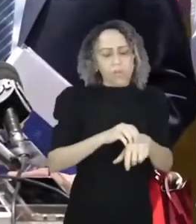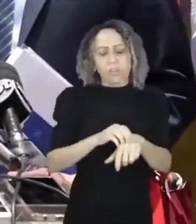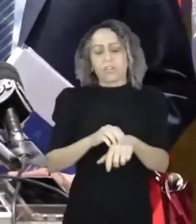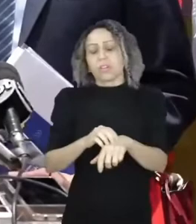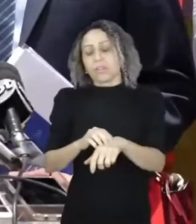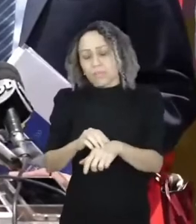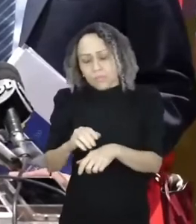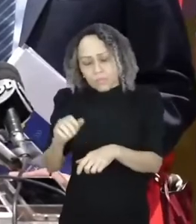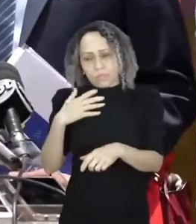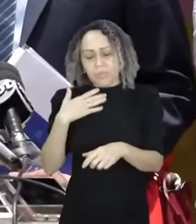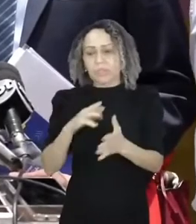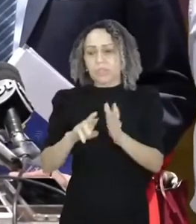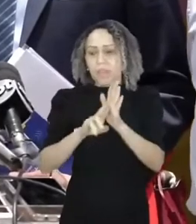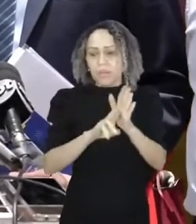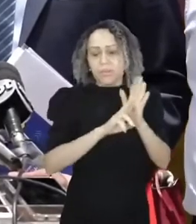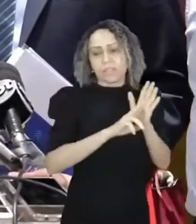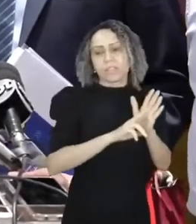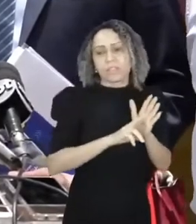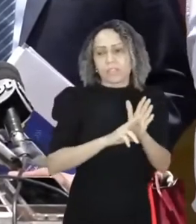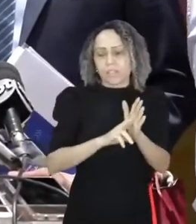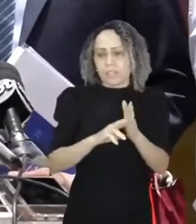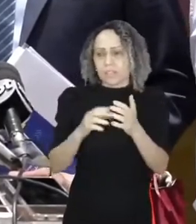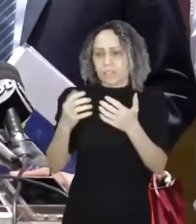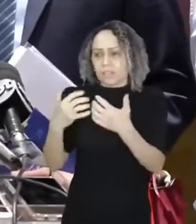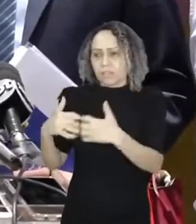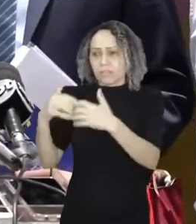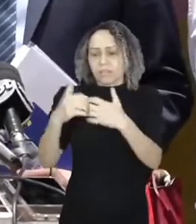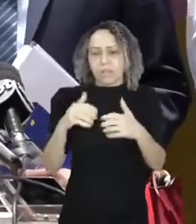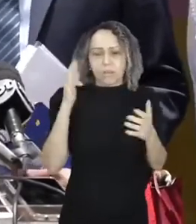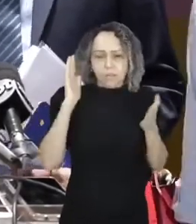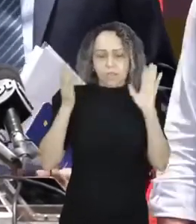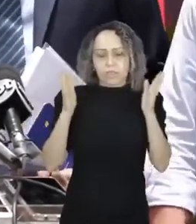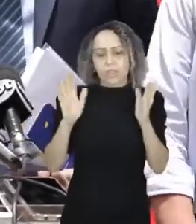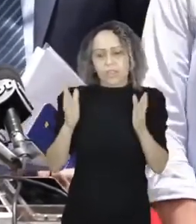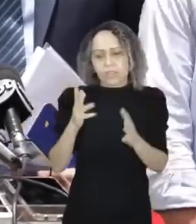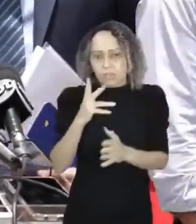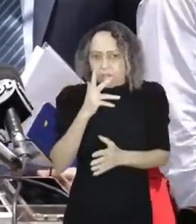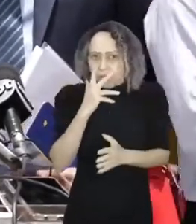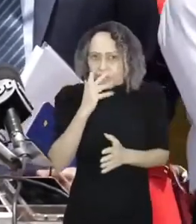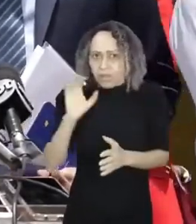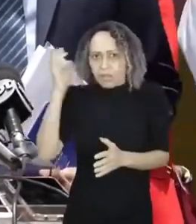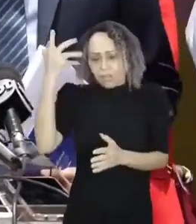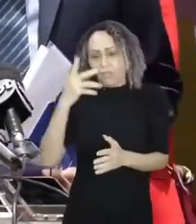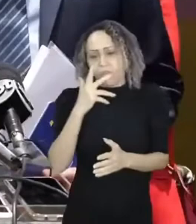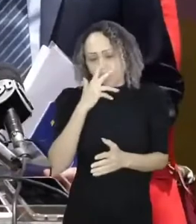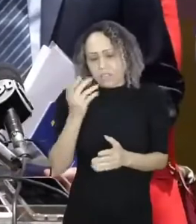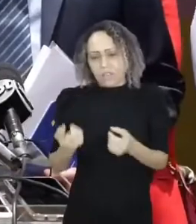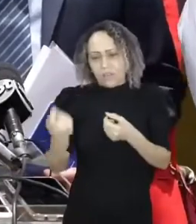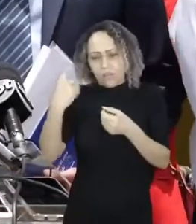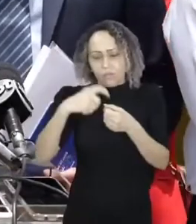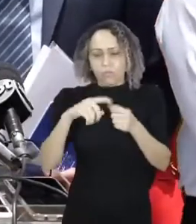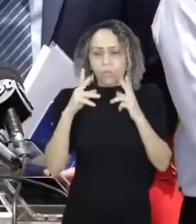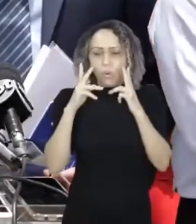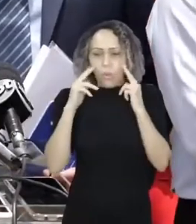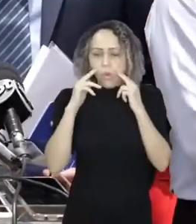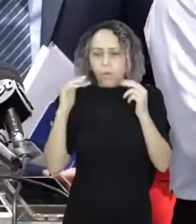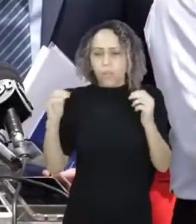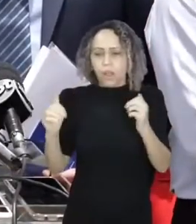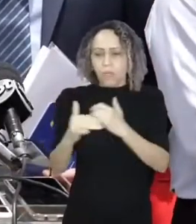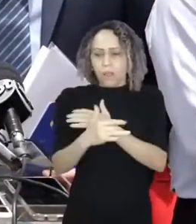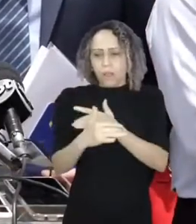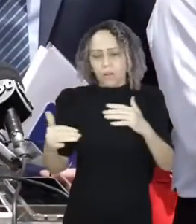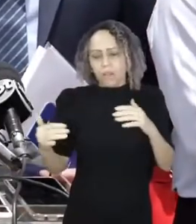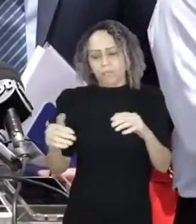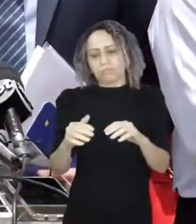setor privado, me parece que já está estabelecida a normalidade. André Judé, por favor. Presidente. Espera aí.